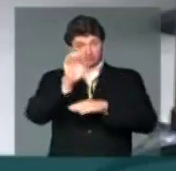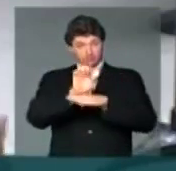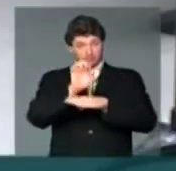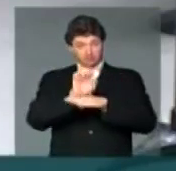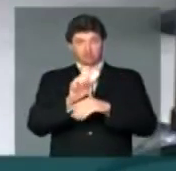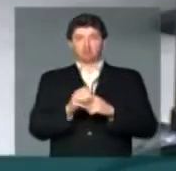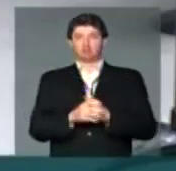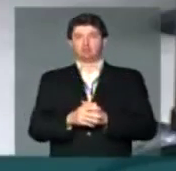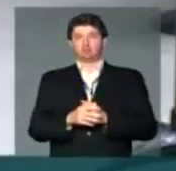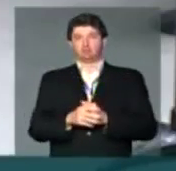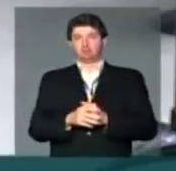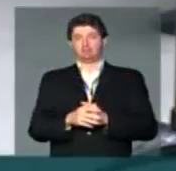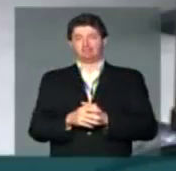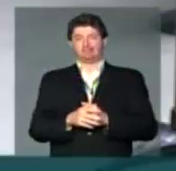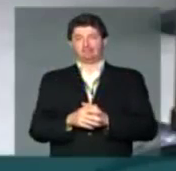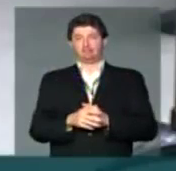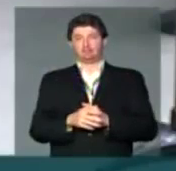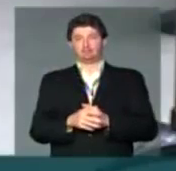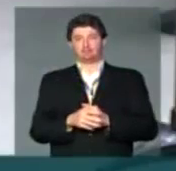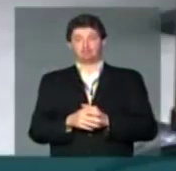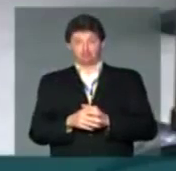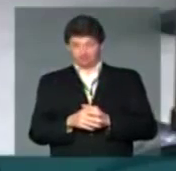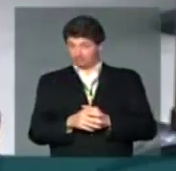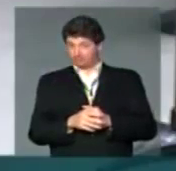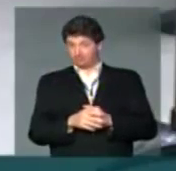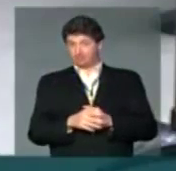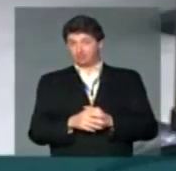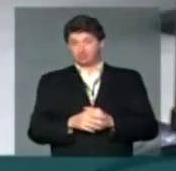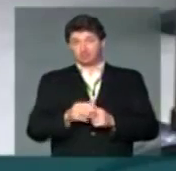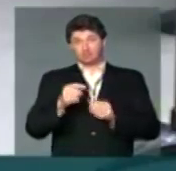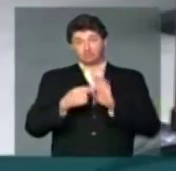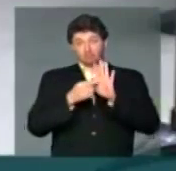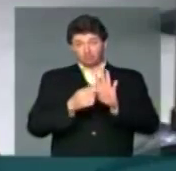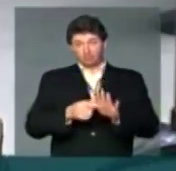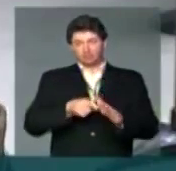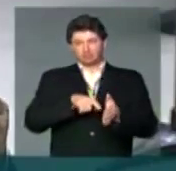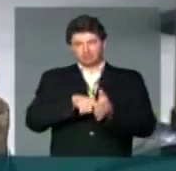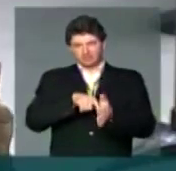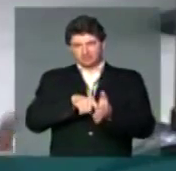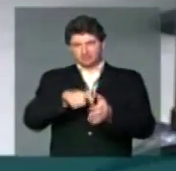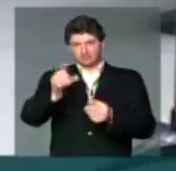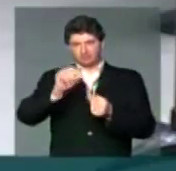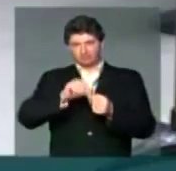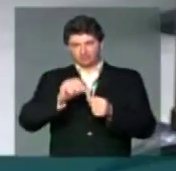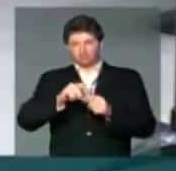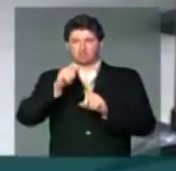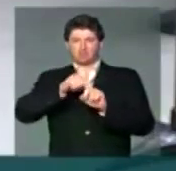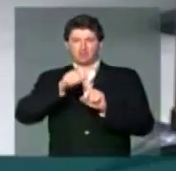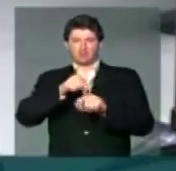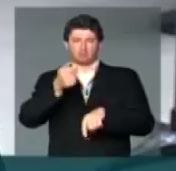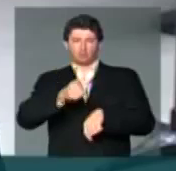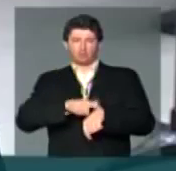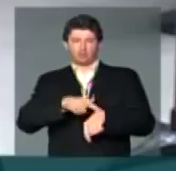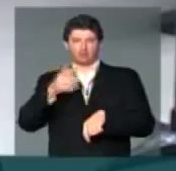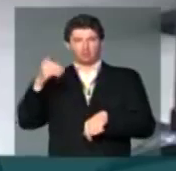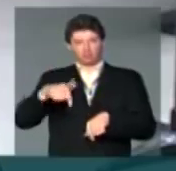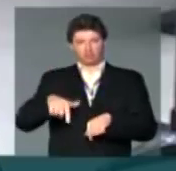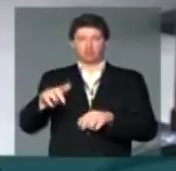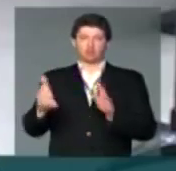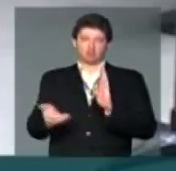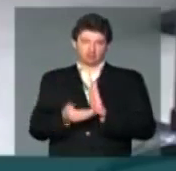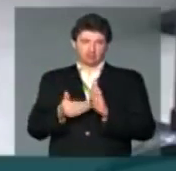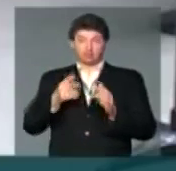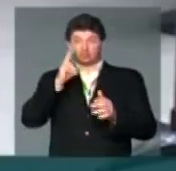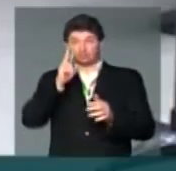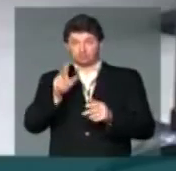Vossa Excelência demonstra o estudo que fez durante esses poucos meses que nós estamos aqui na